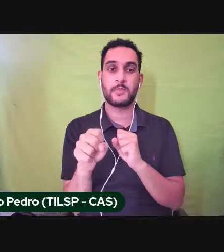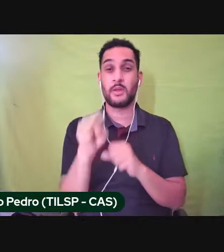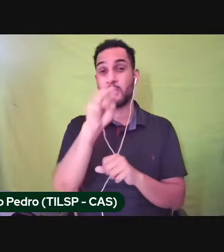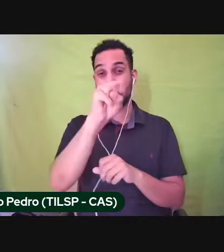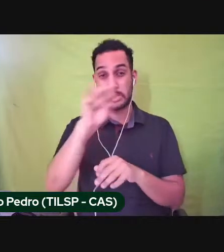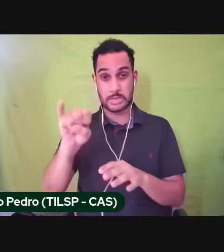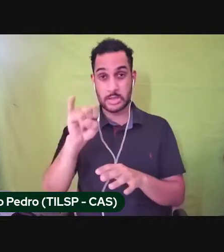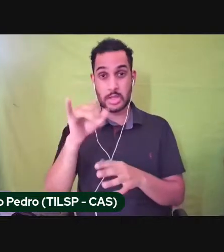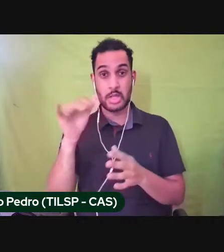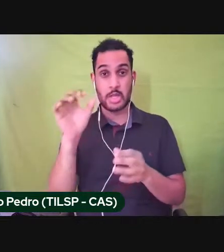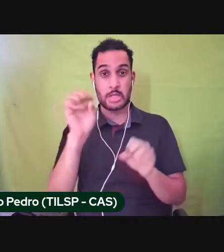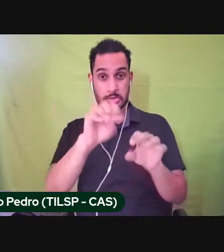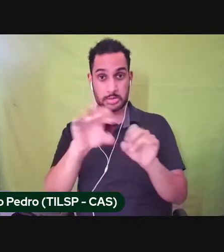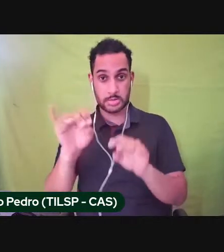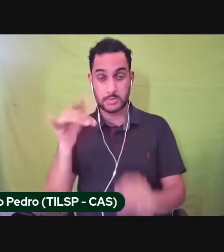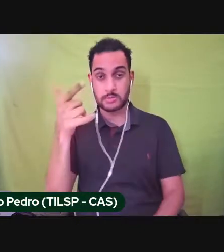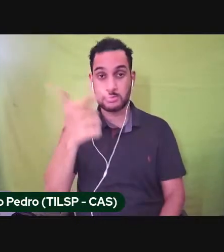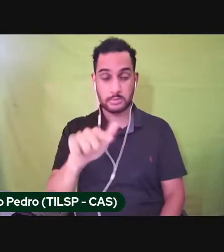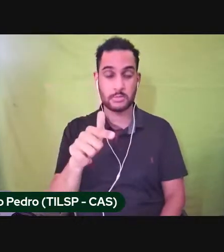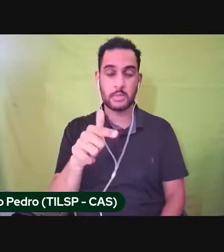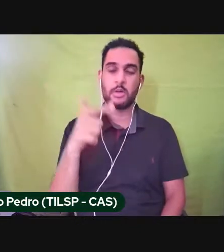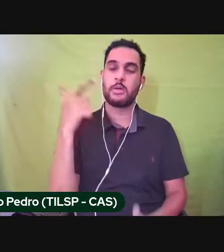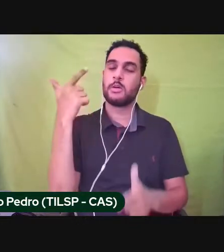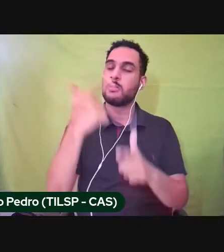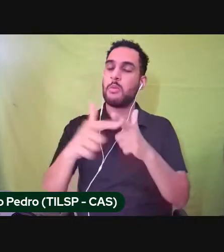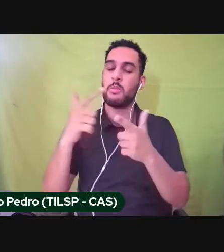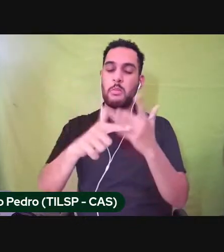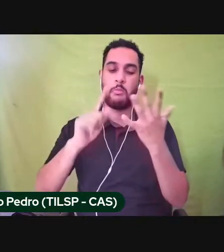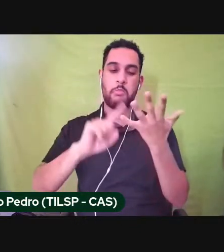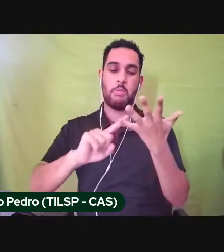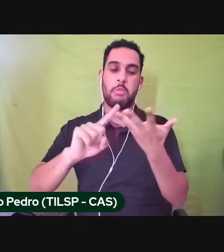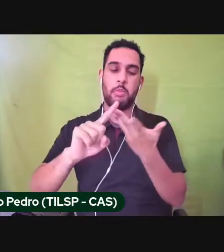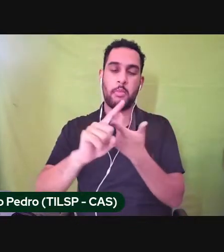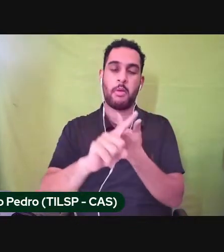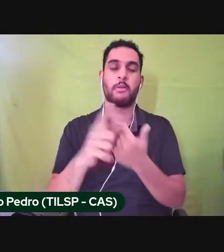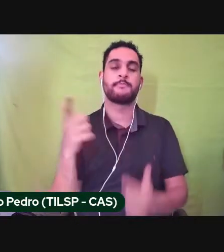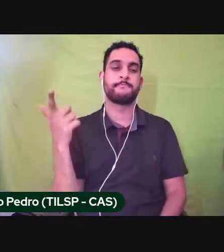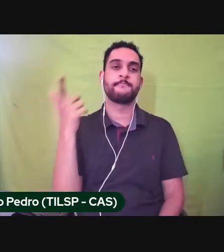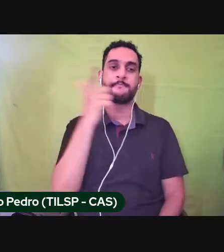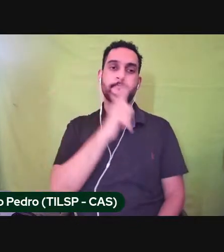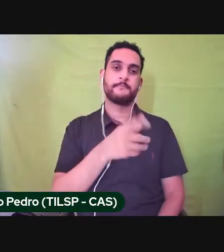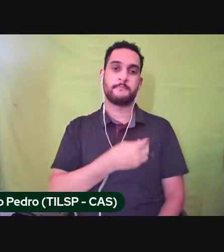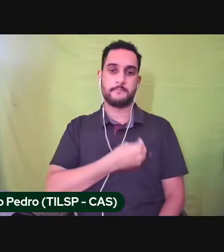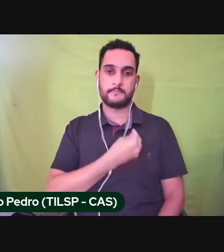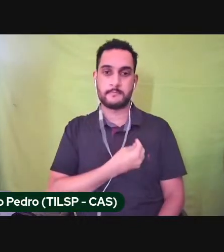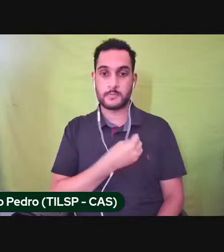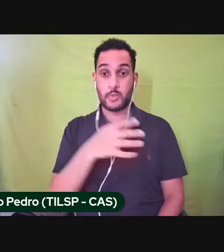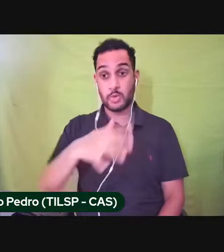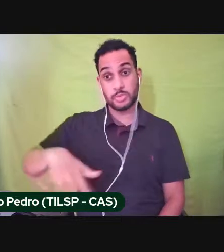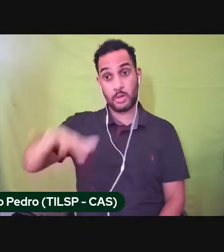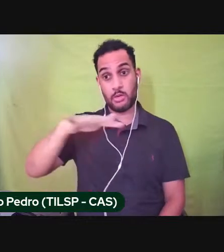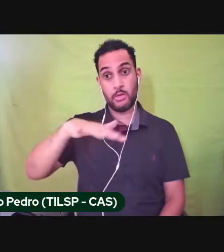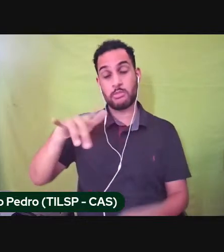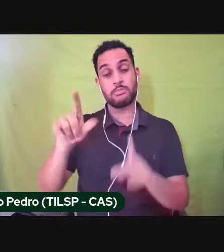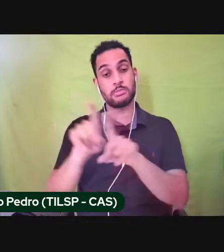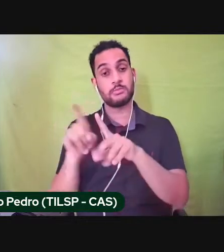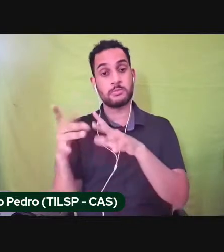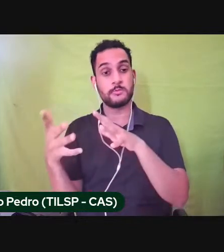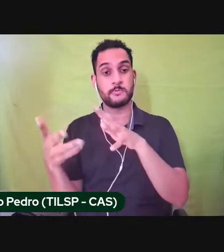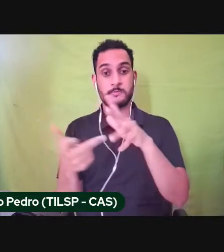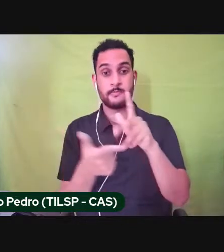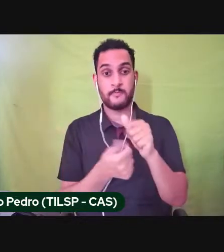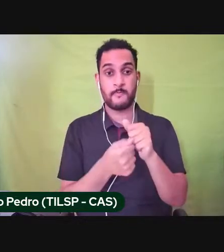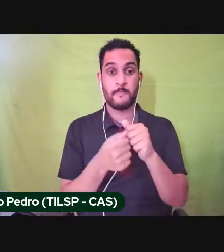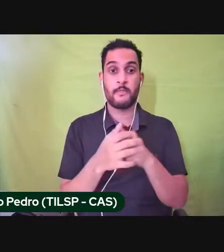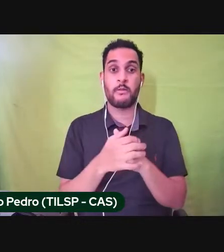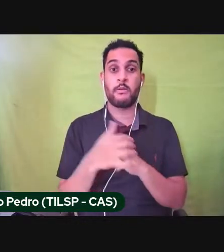educação, nós teríamos muitos problemas para a nossa sobrevivência geral e global. Eu vou compartilhar os